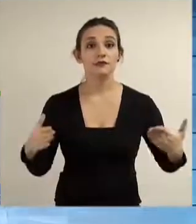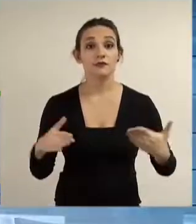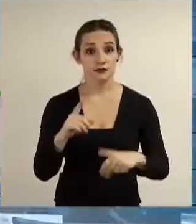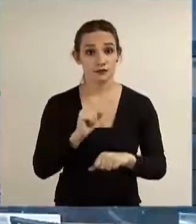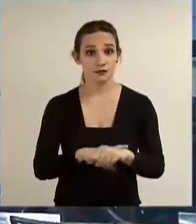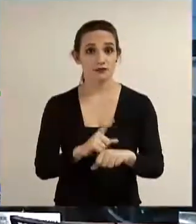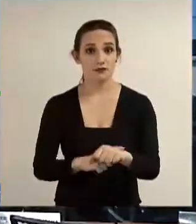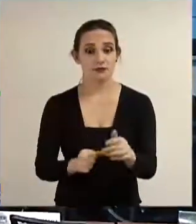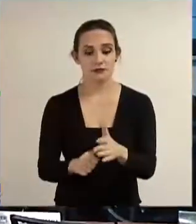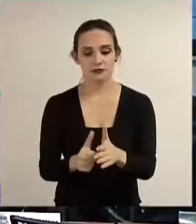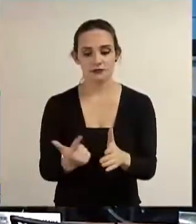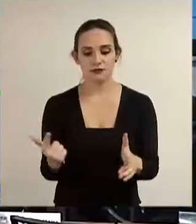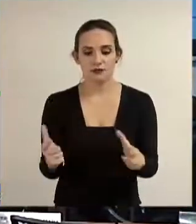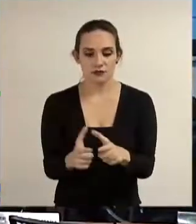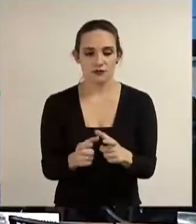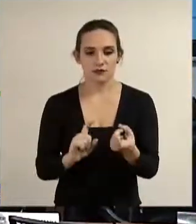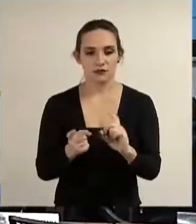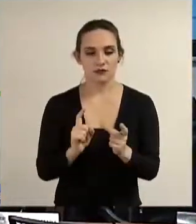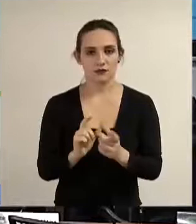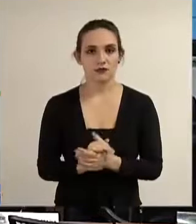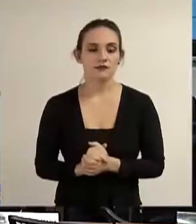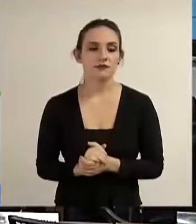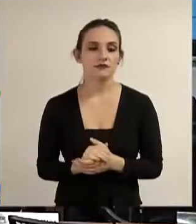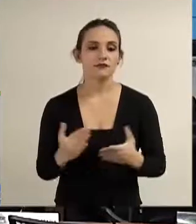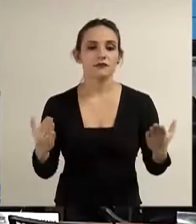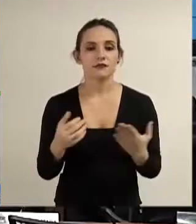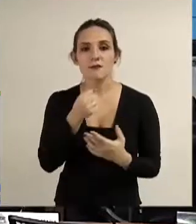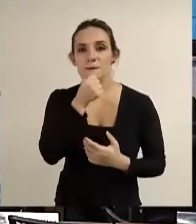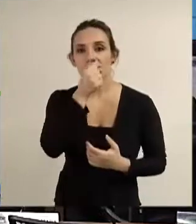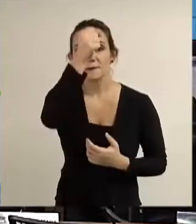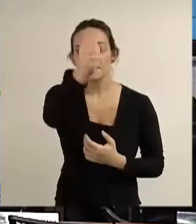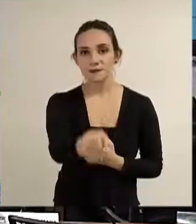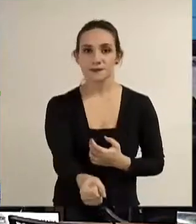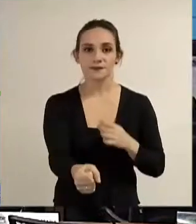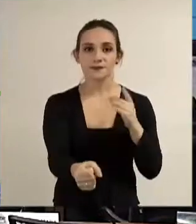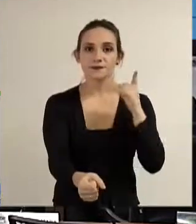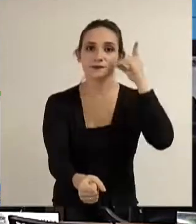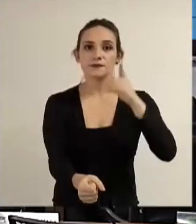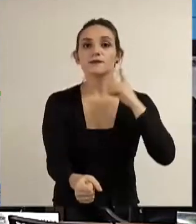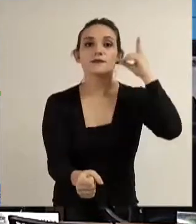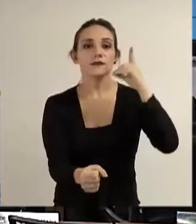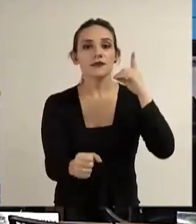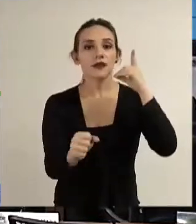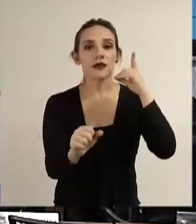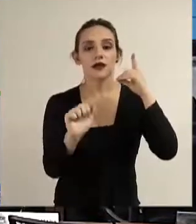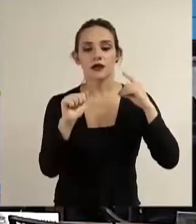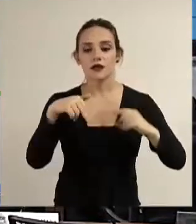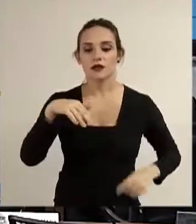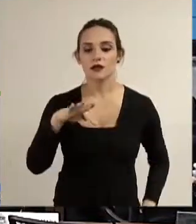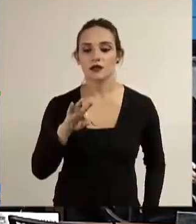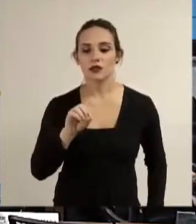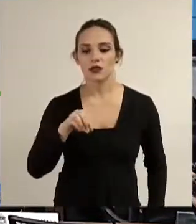Passemos à segunda parte do pequeno expediente. Com a palavra, o ilustre deputado Antônio Vaz.